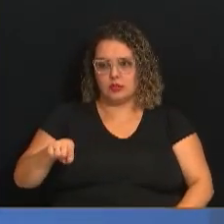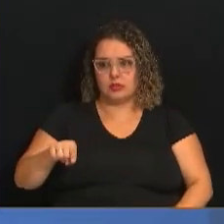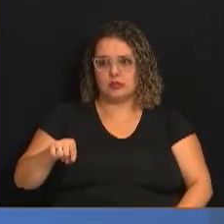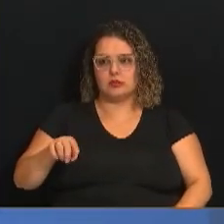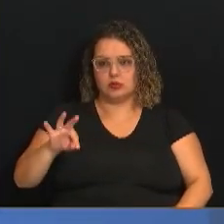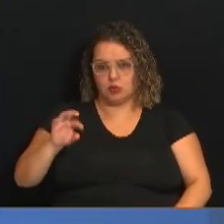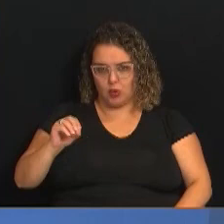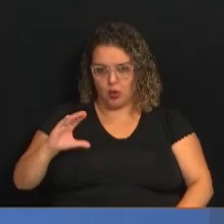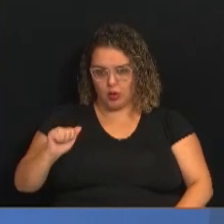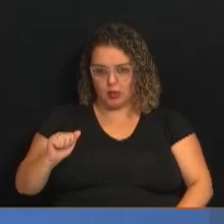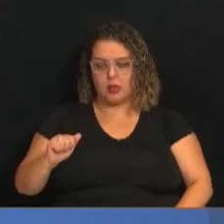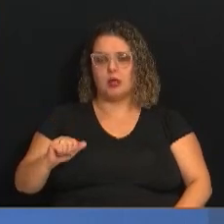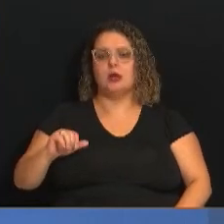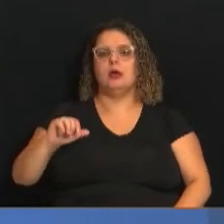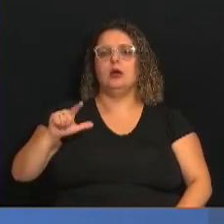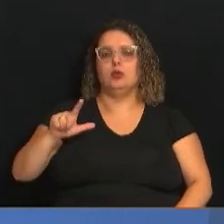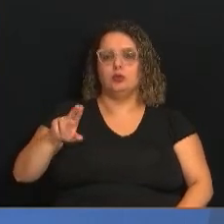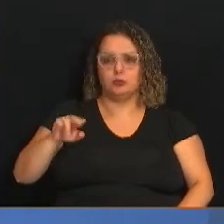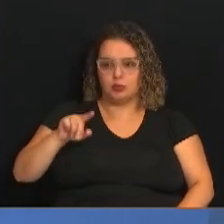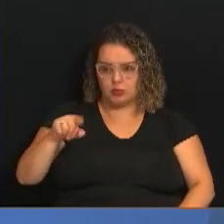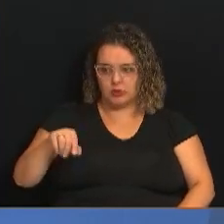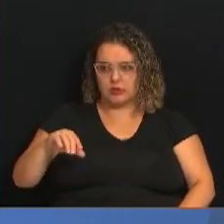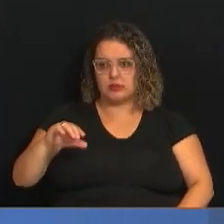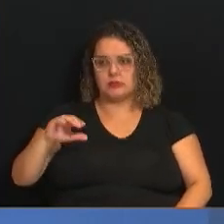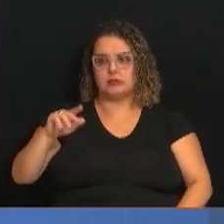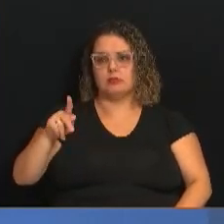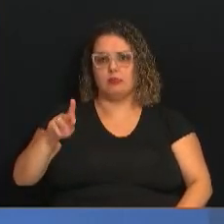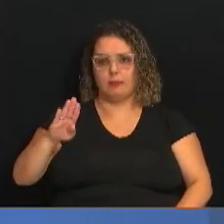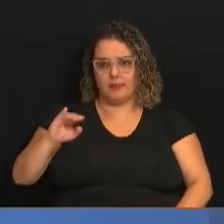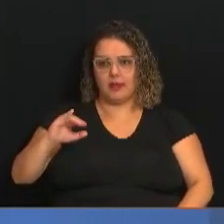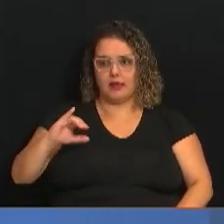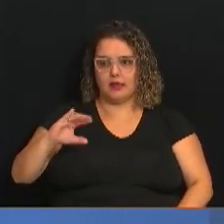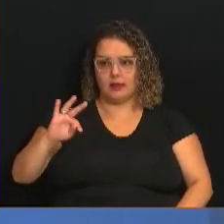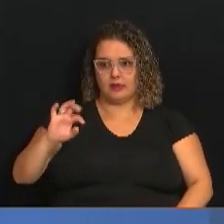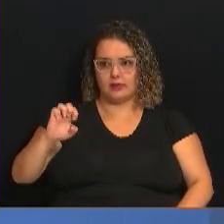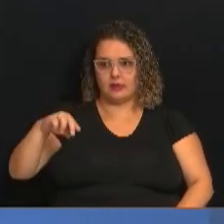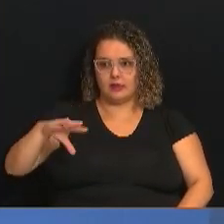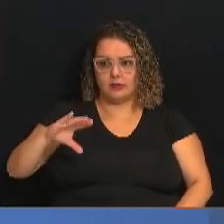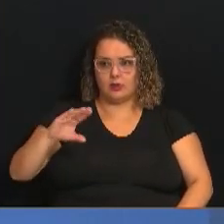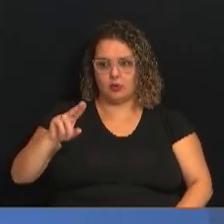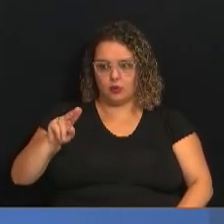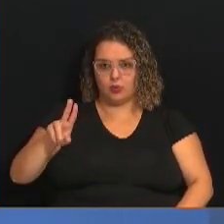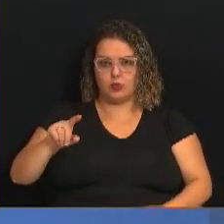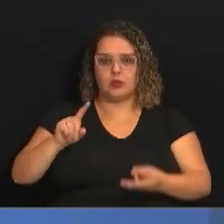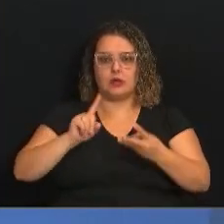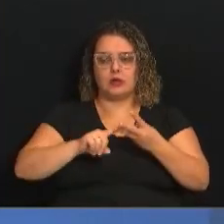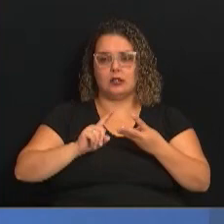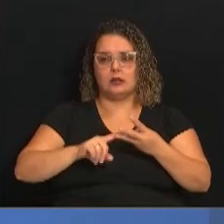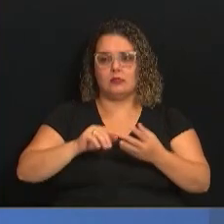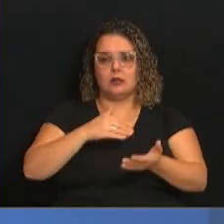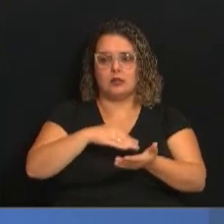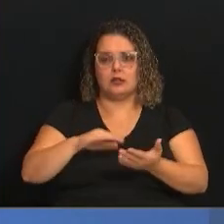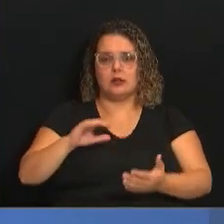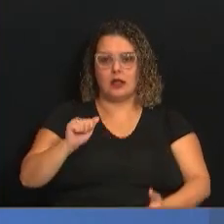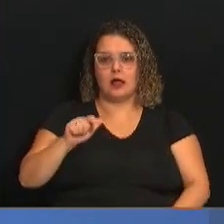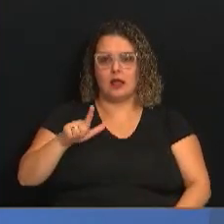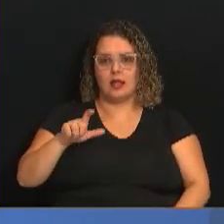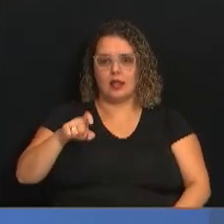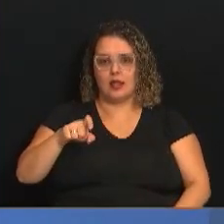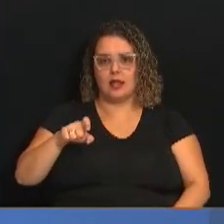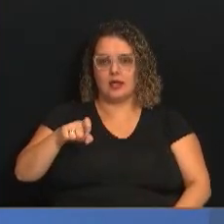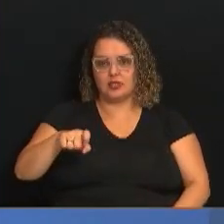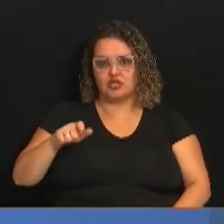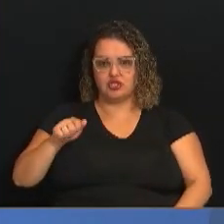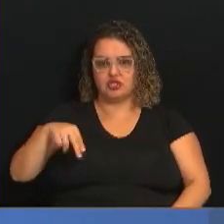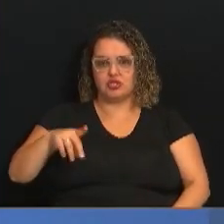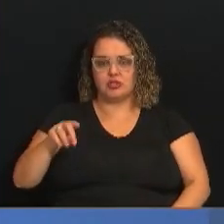e Luiz Cláudio Bittencourt, e também a secretária de Cultura aqui da cidade, Alexandra Caprioli. Fazem parte da